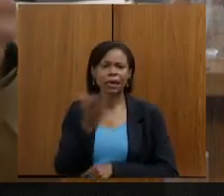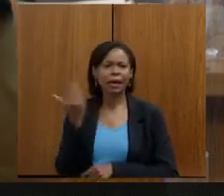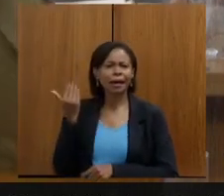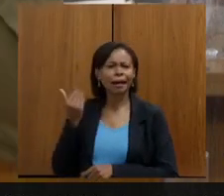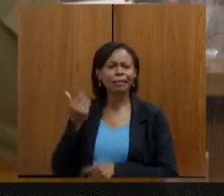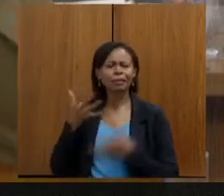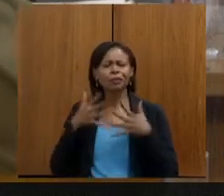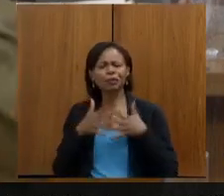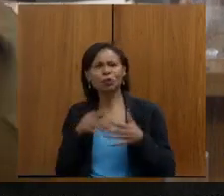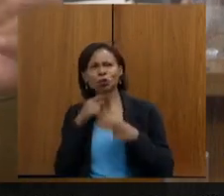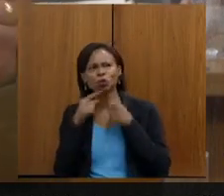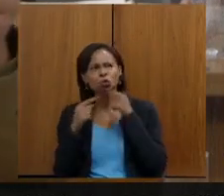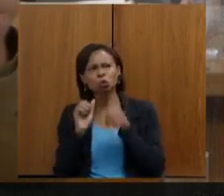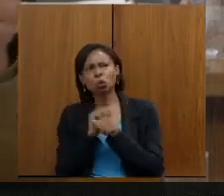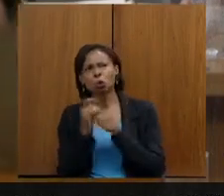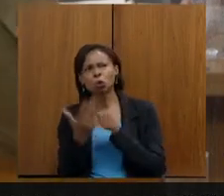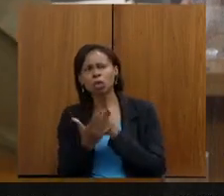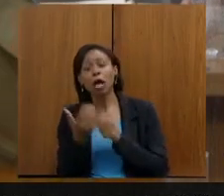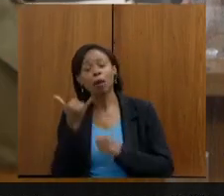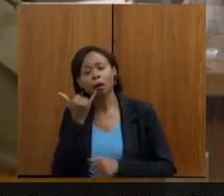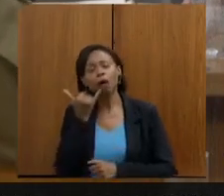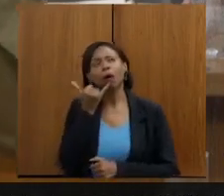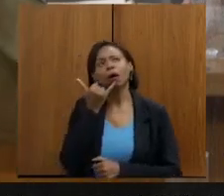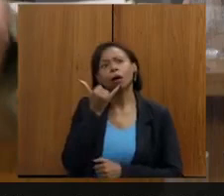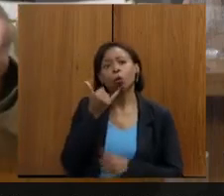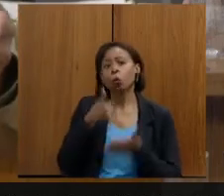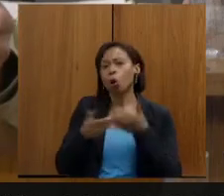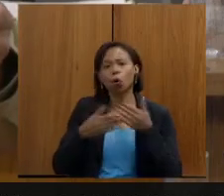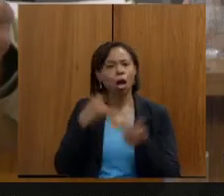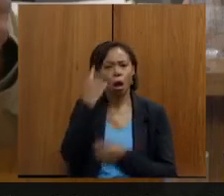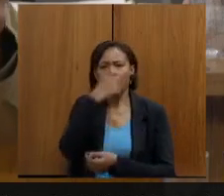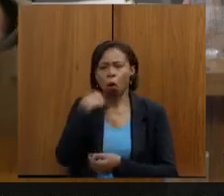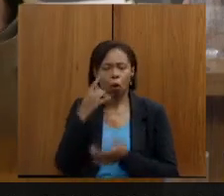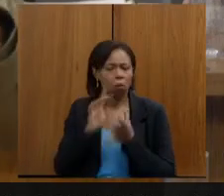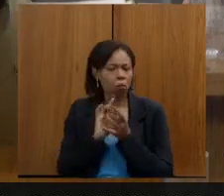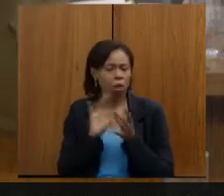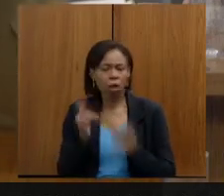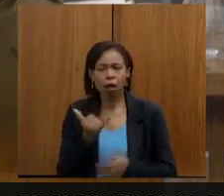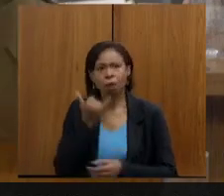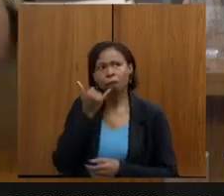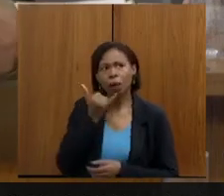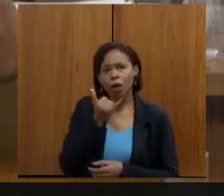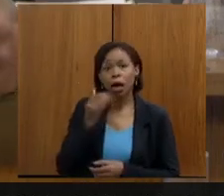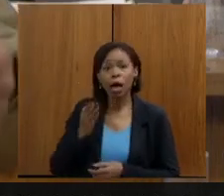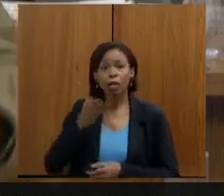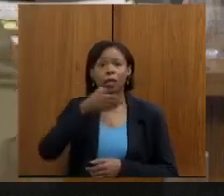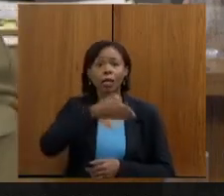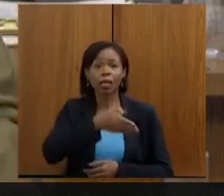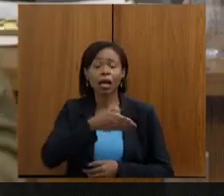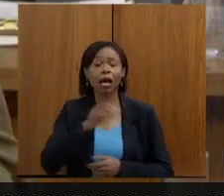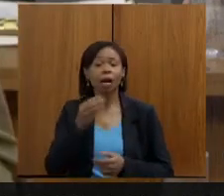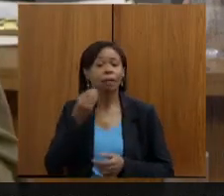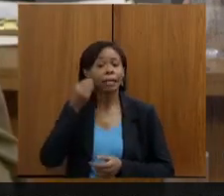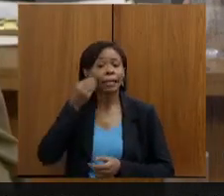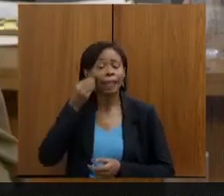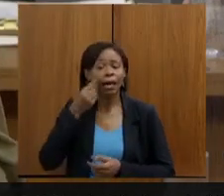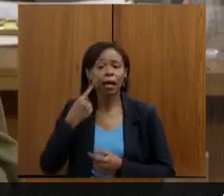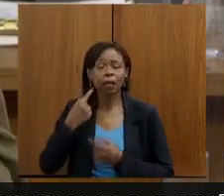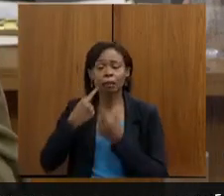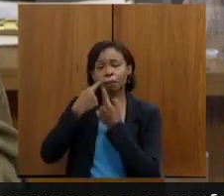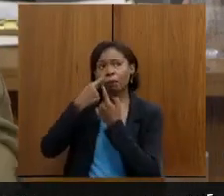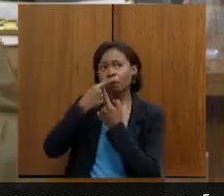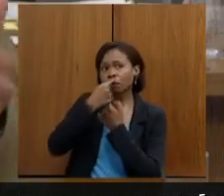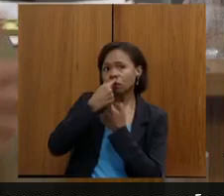tinha dúvidas sobre o convite e ligava qualquer hora do dia ou da noite às vezes se ele fosse lá fazer um teste após o teste a gente acompanhava o nessas então